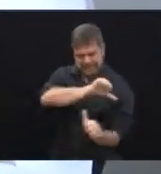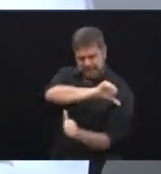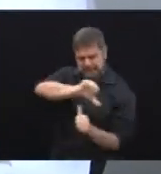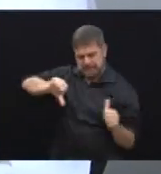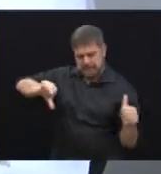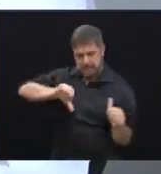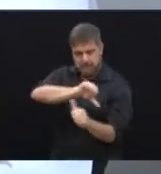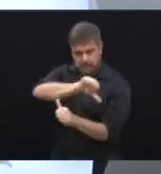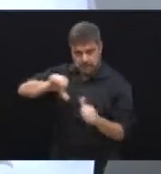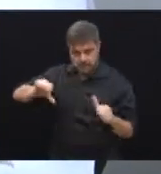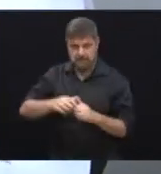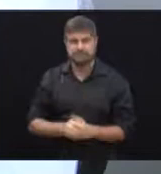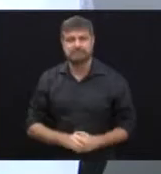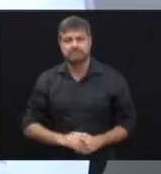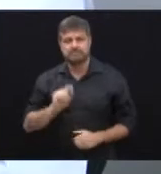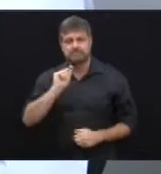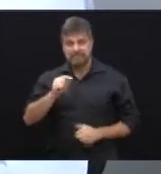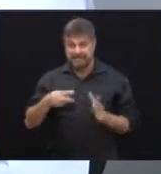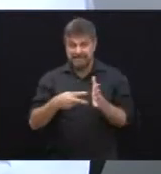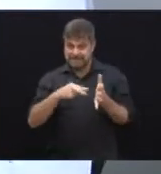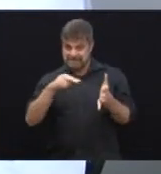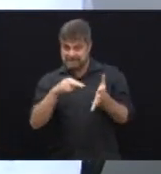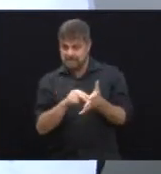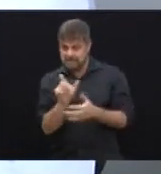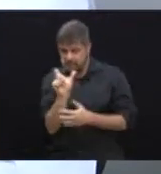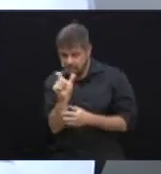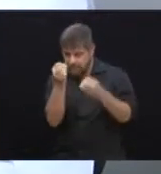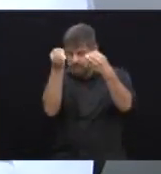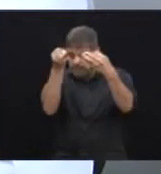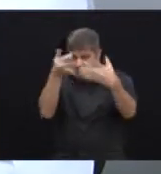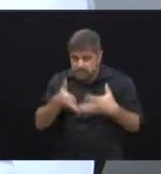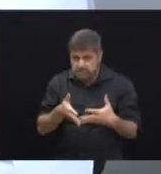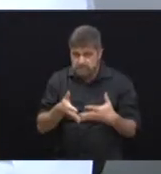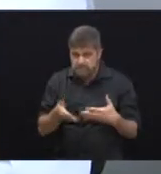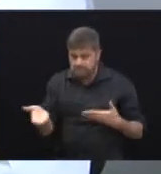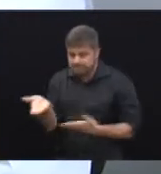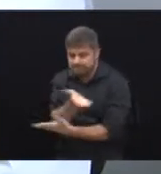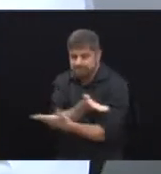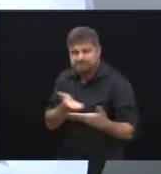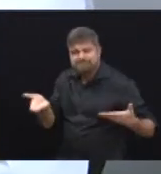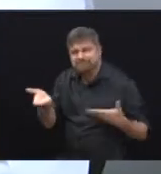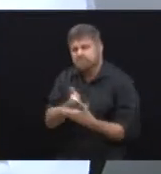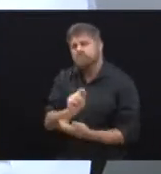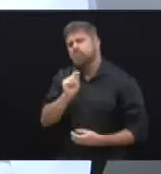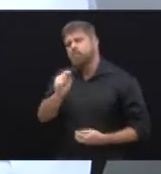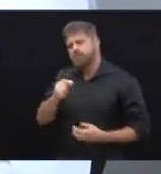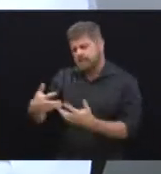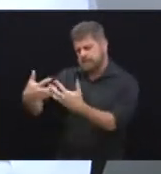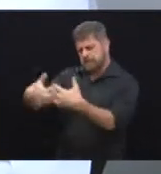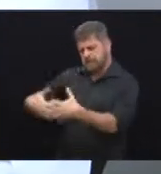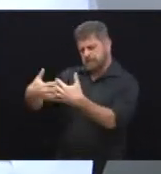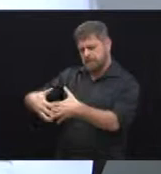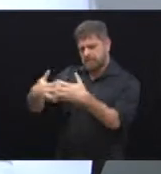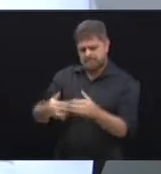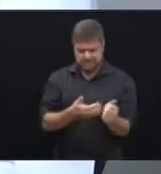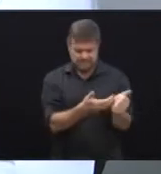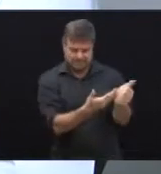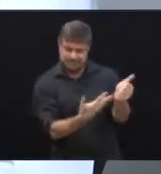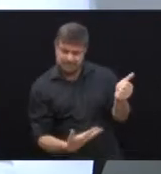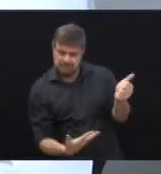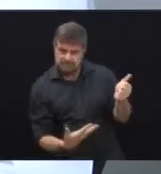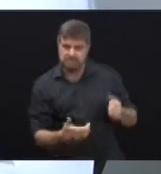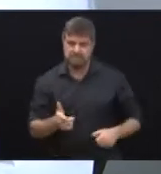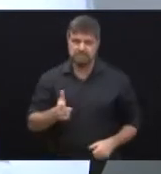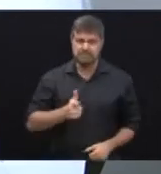uma coisa, o que é outra. Na verdade, diálise, vamos dizer assim, é troca, né?